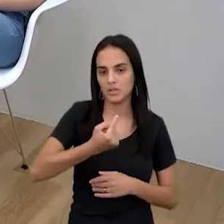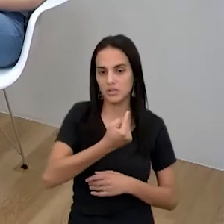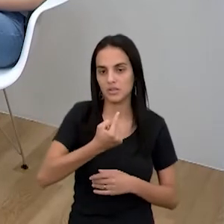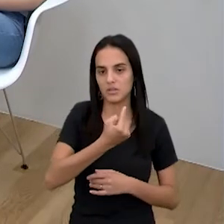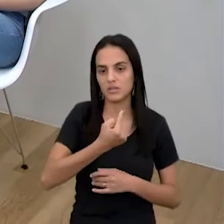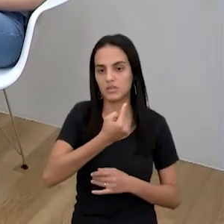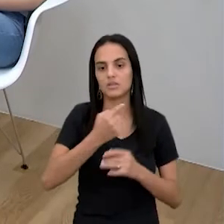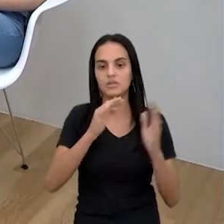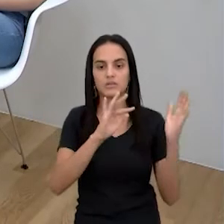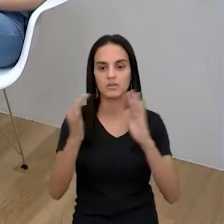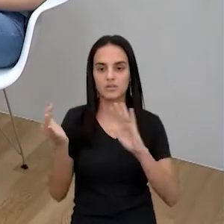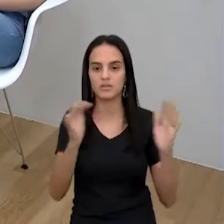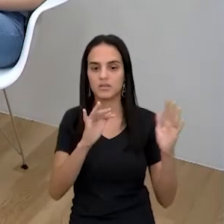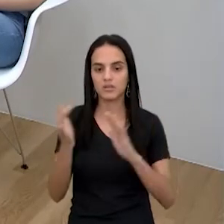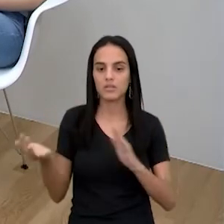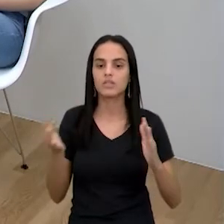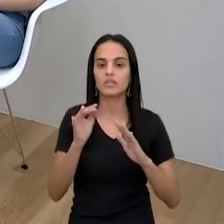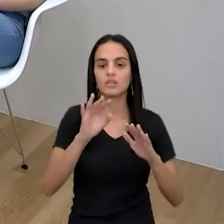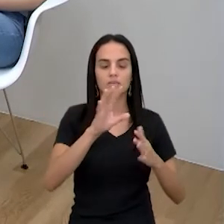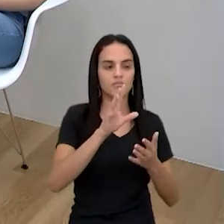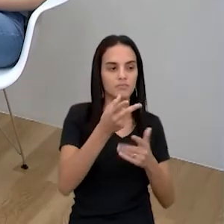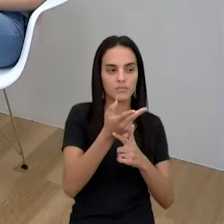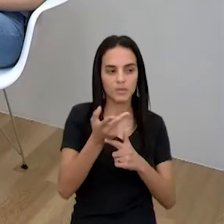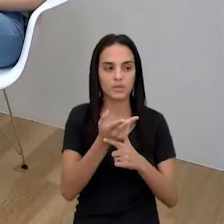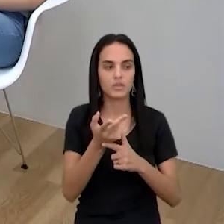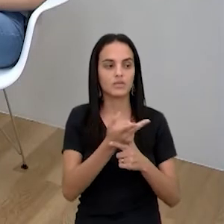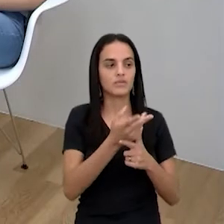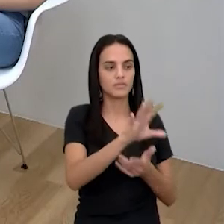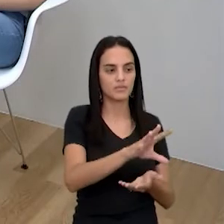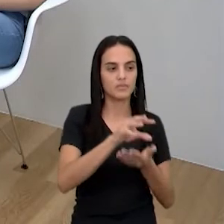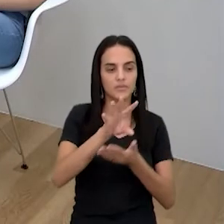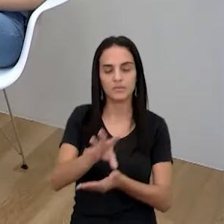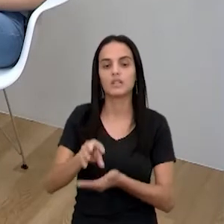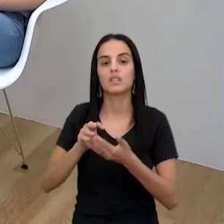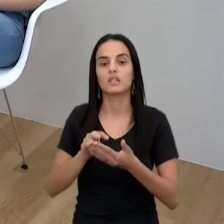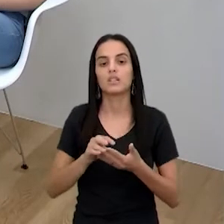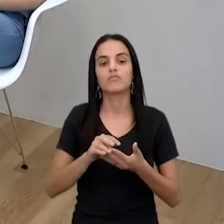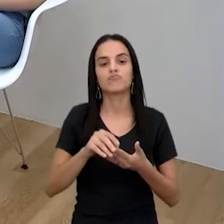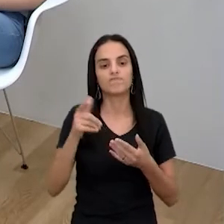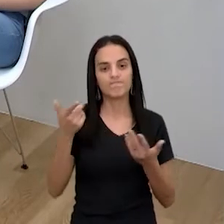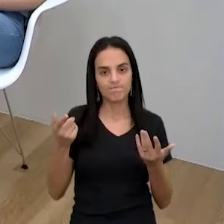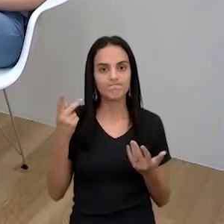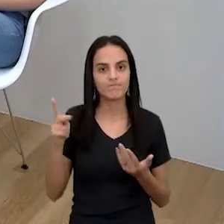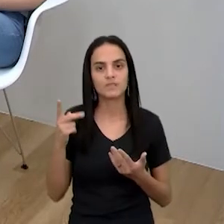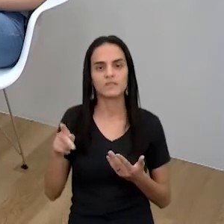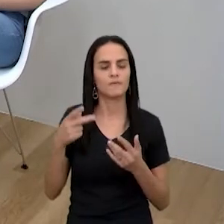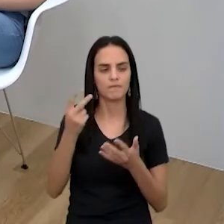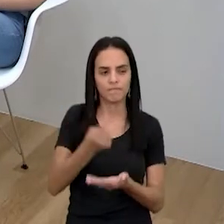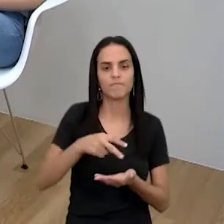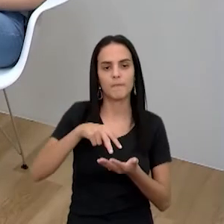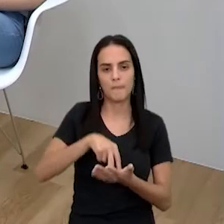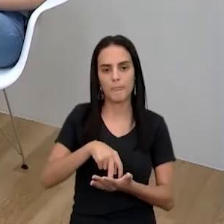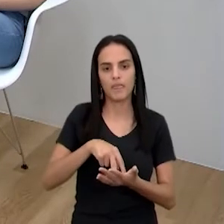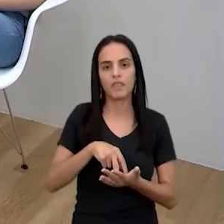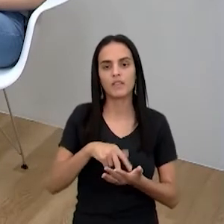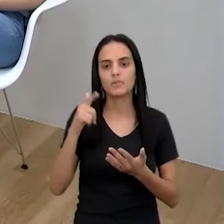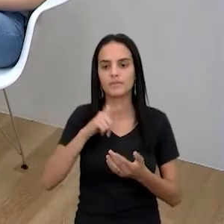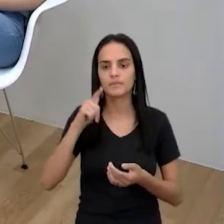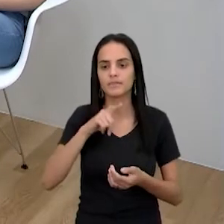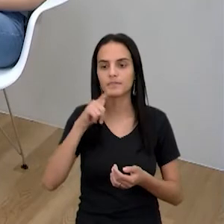o fenômeno do crescimento populacional no século X. A população europeia quase que dobra num século.